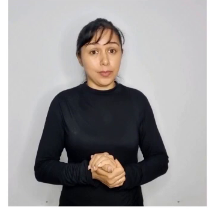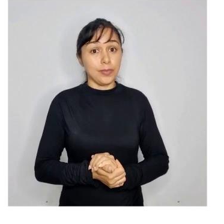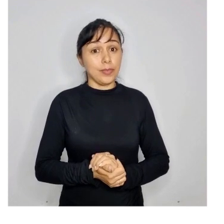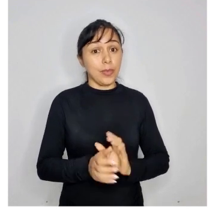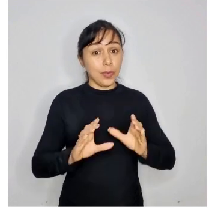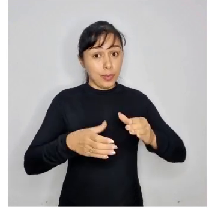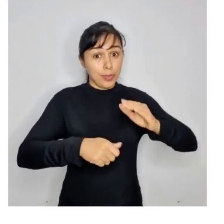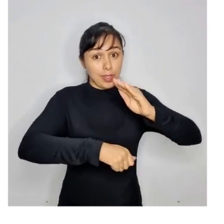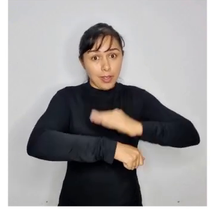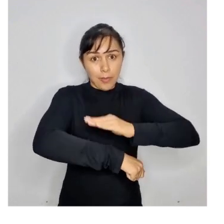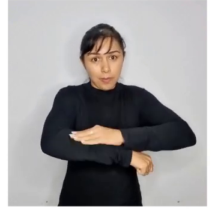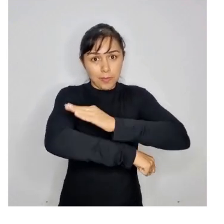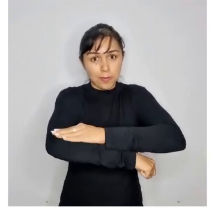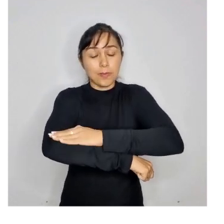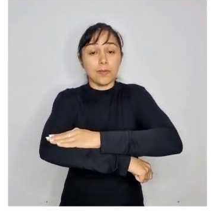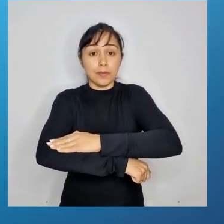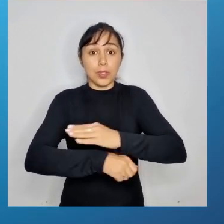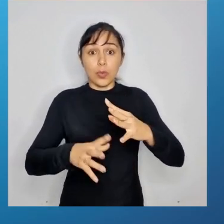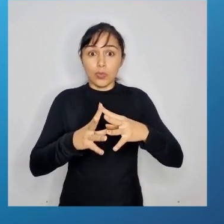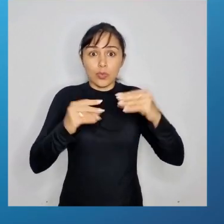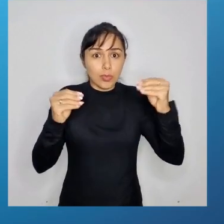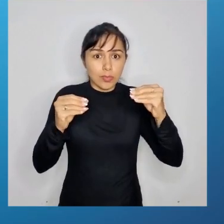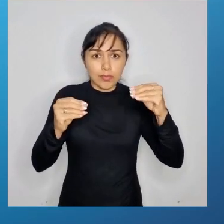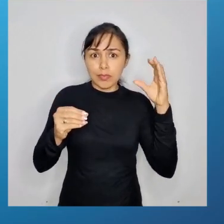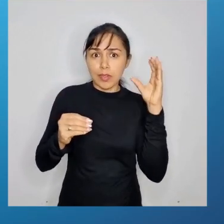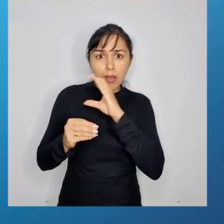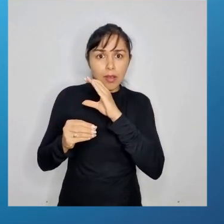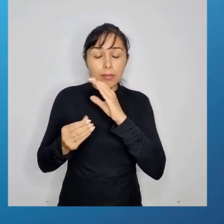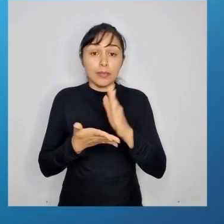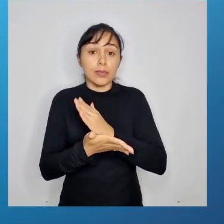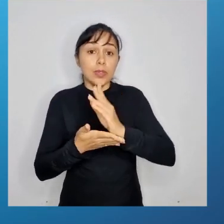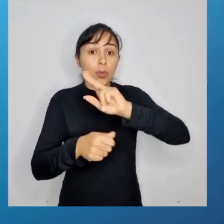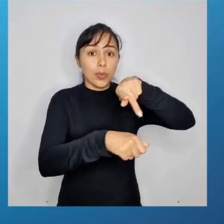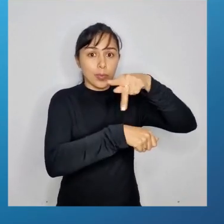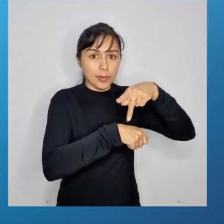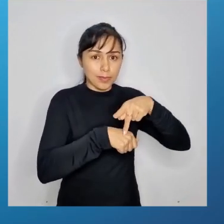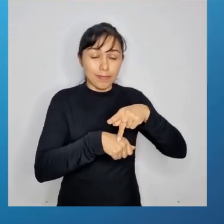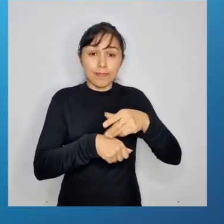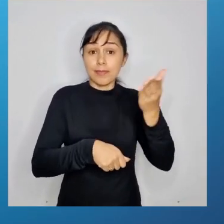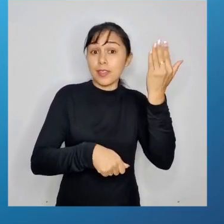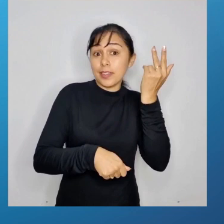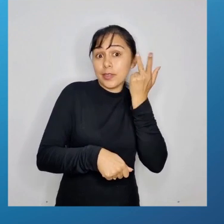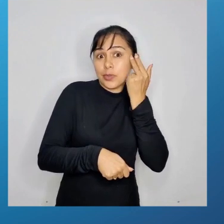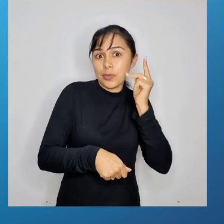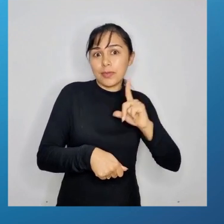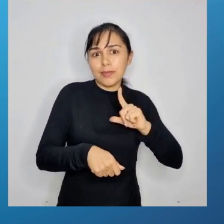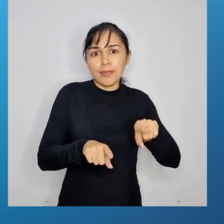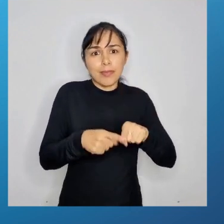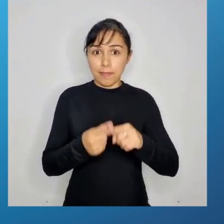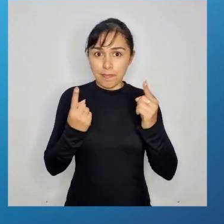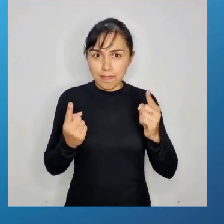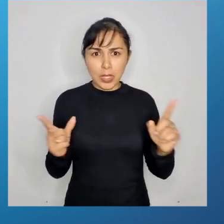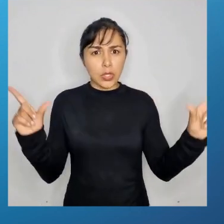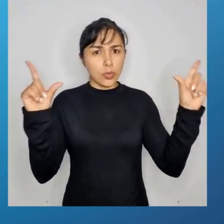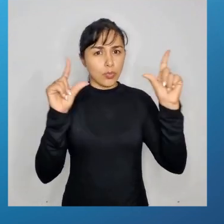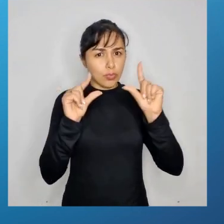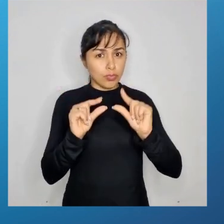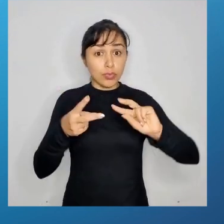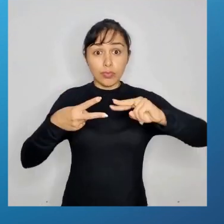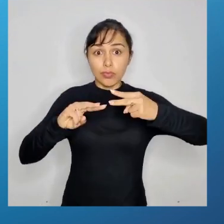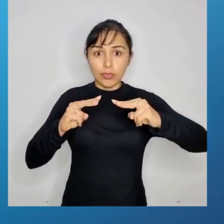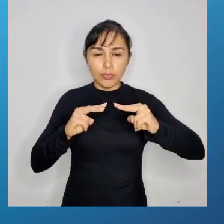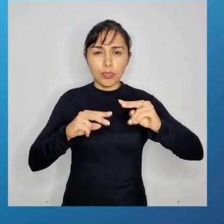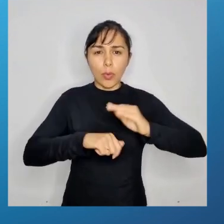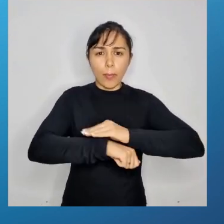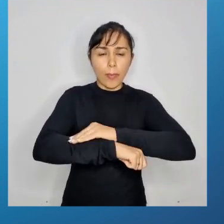numa velocidade jamais observada em países onde sua ocorrência era comum. Porém, essa redução tem sido observada em todo o mundo. Aqui